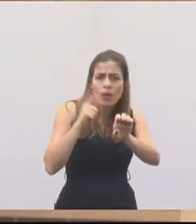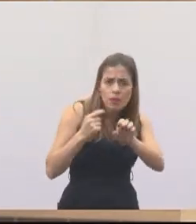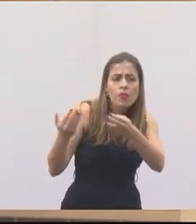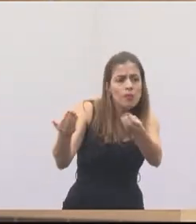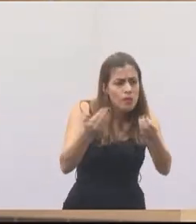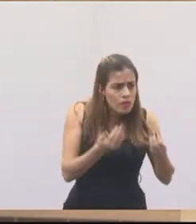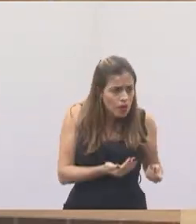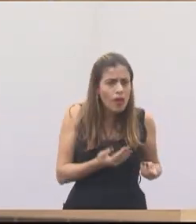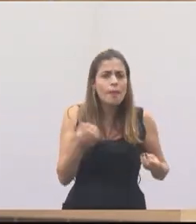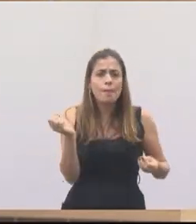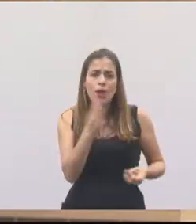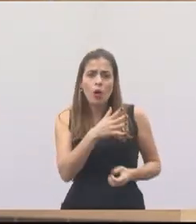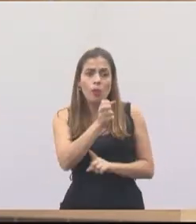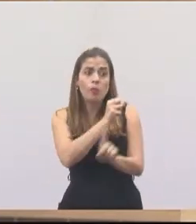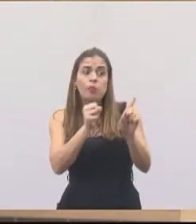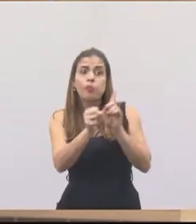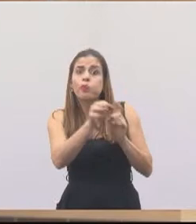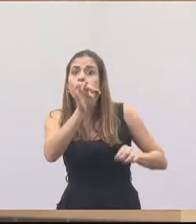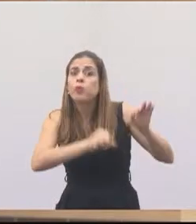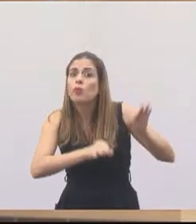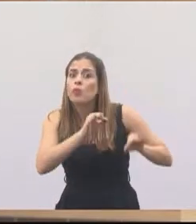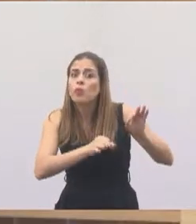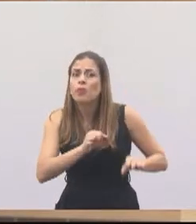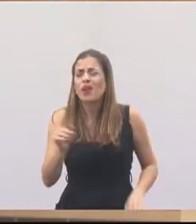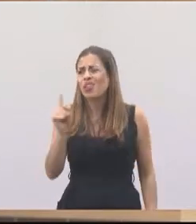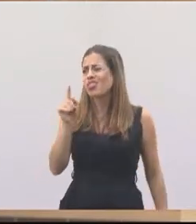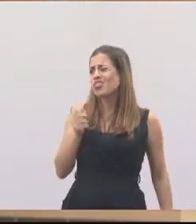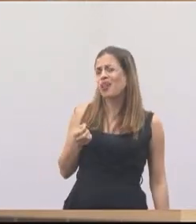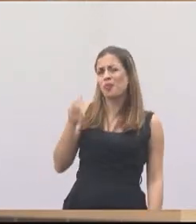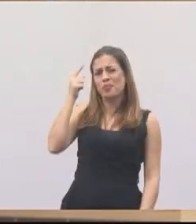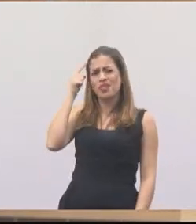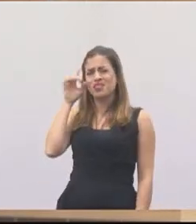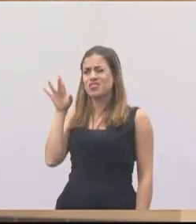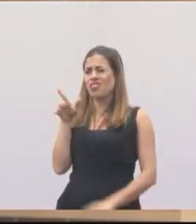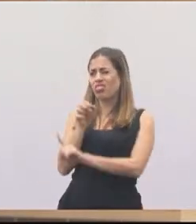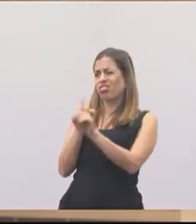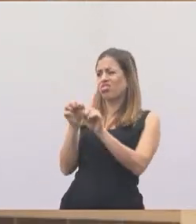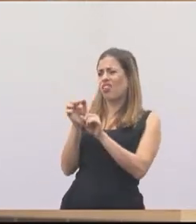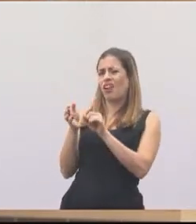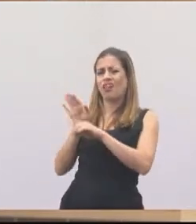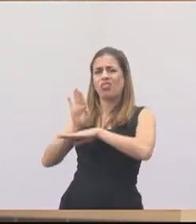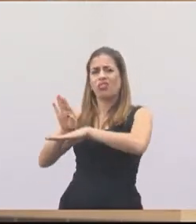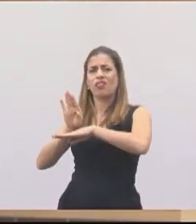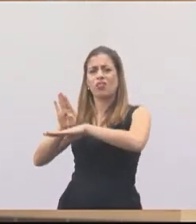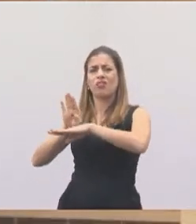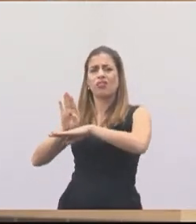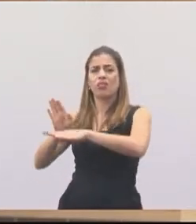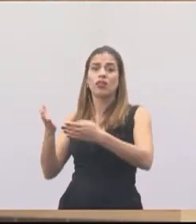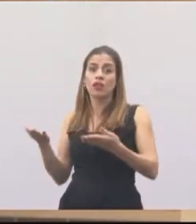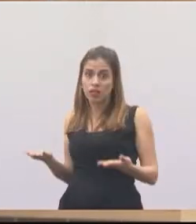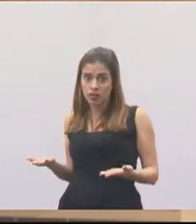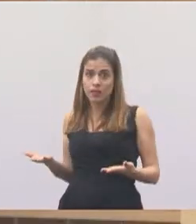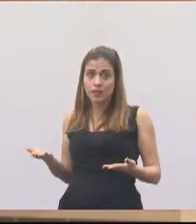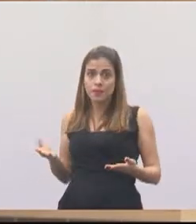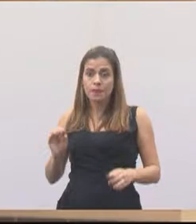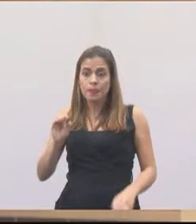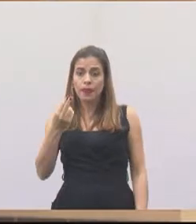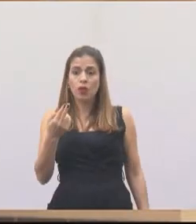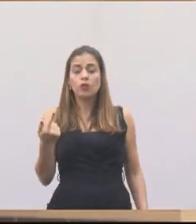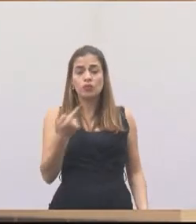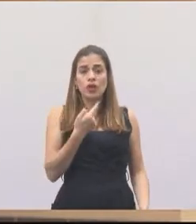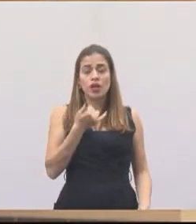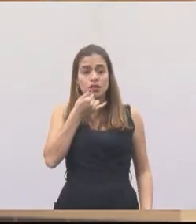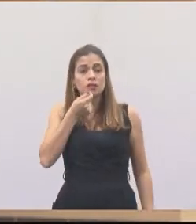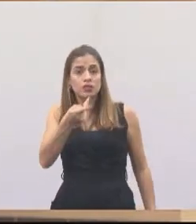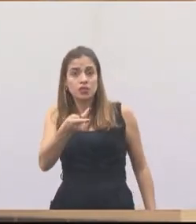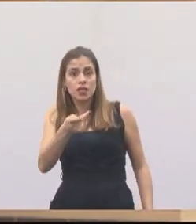do que geração de emprego, parar de focar só no assistencialismo, ou senão, vou dizer hoje aqui, pode marcar,